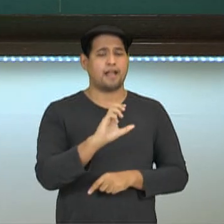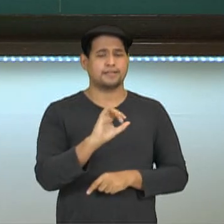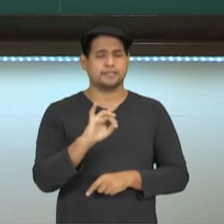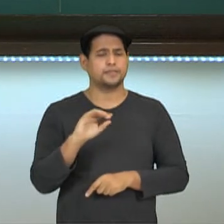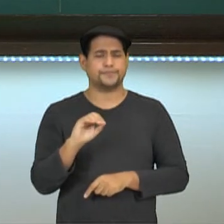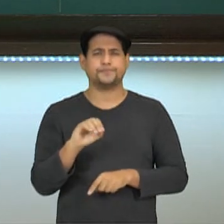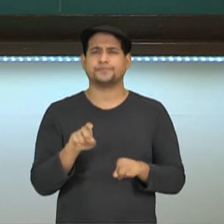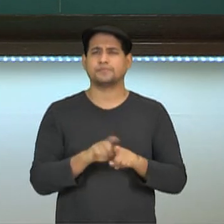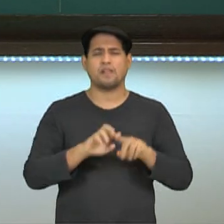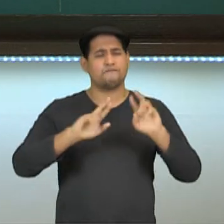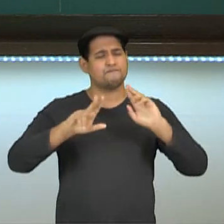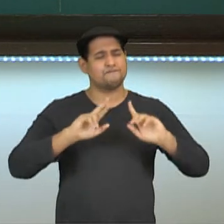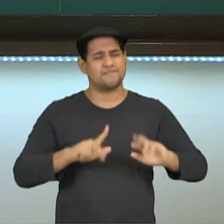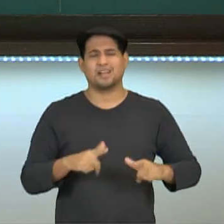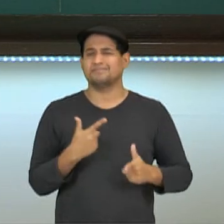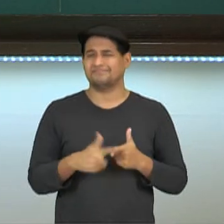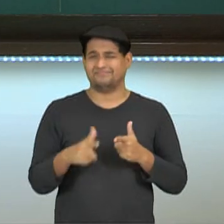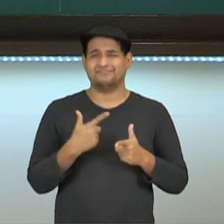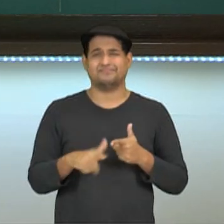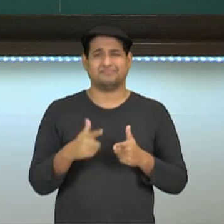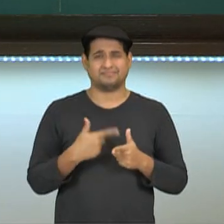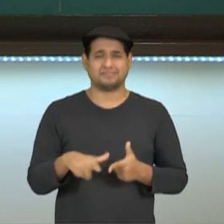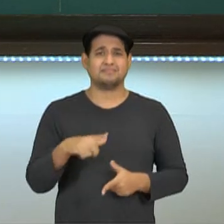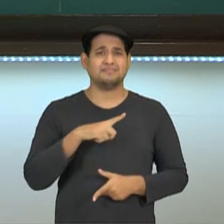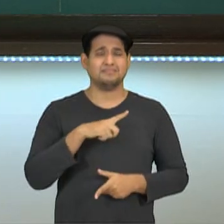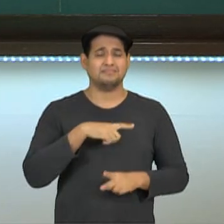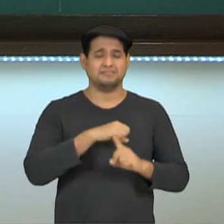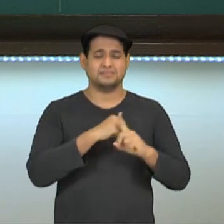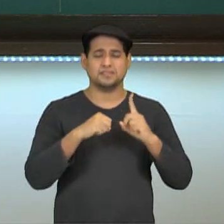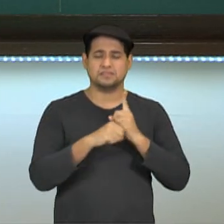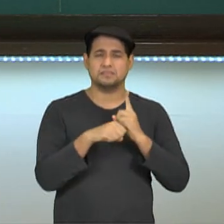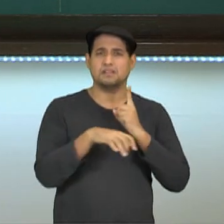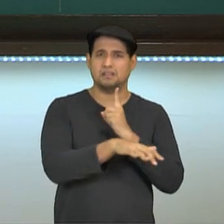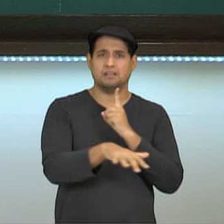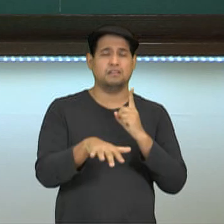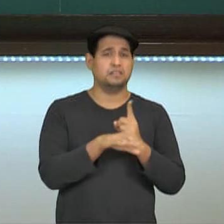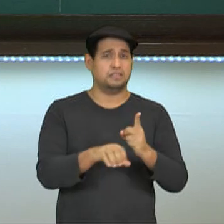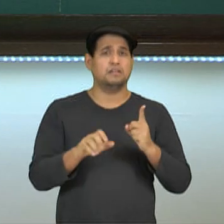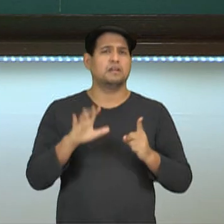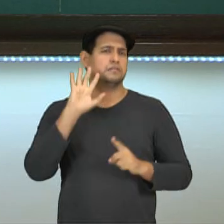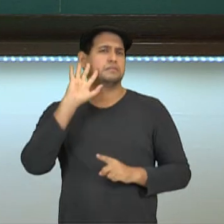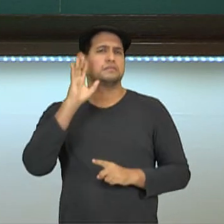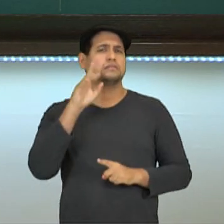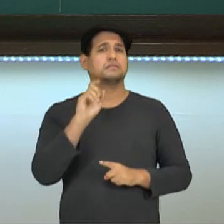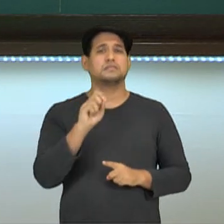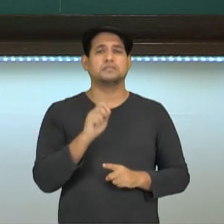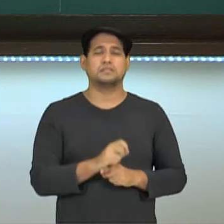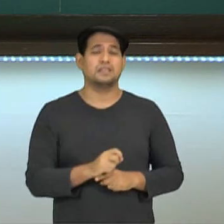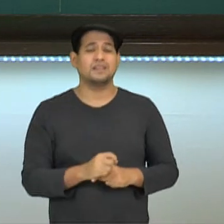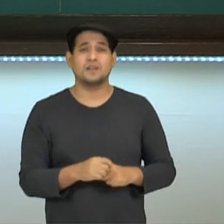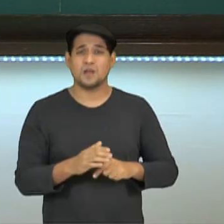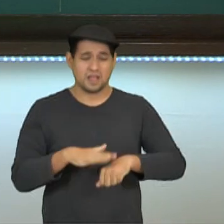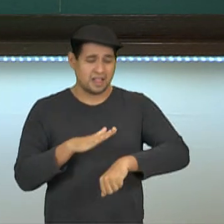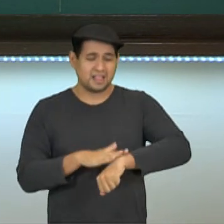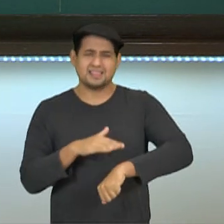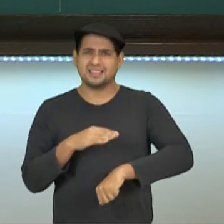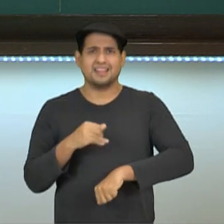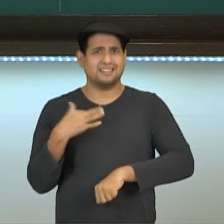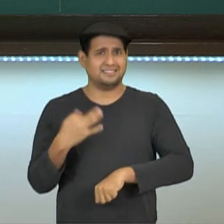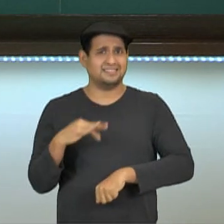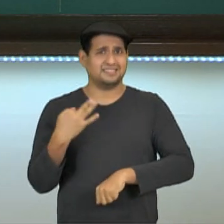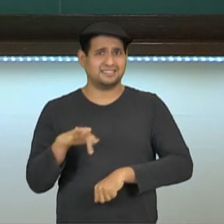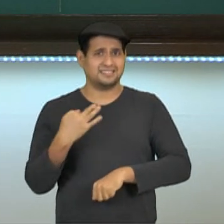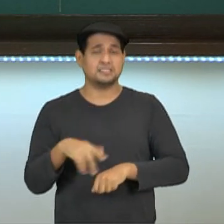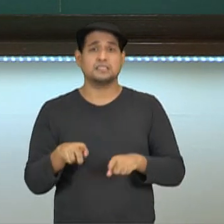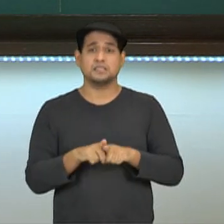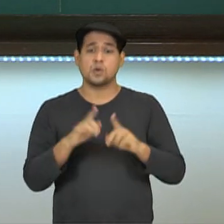Então, muitos problemas, né? Ambientais, sociais, pode ocasionar queimaduras na pele também, tá? Se